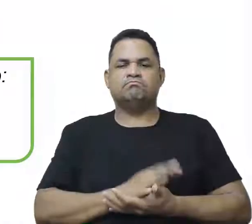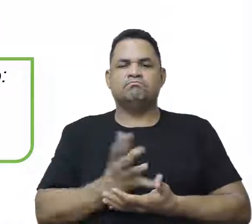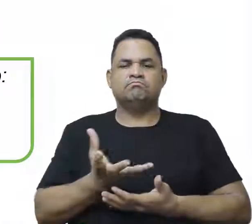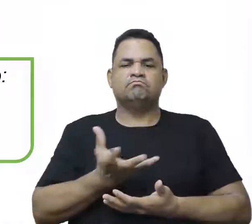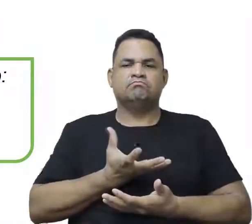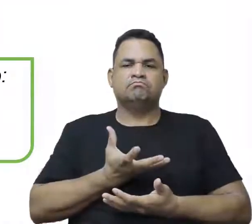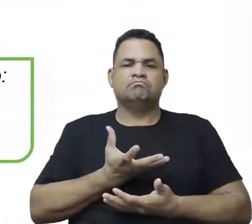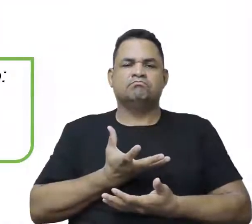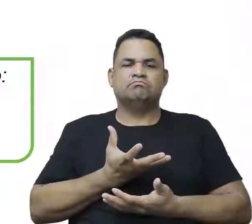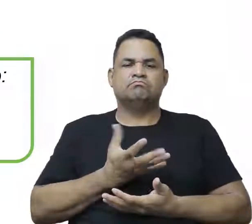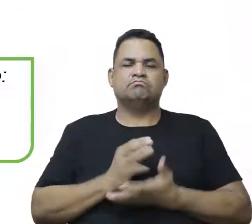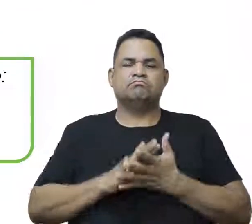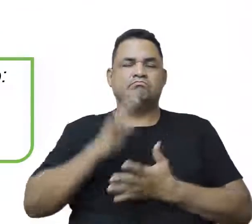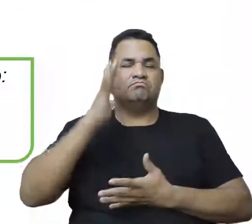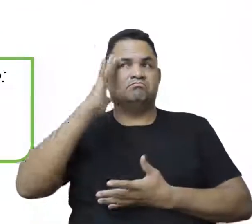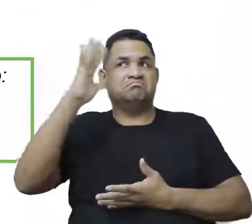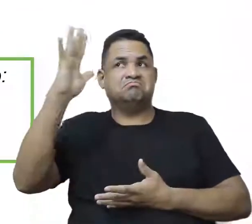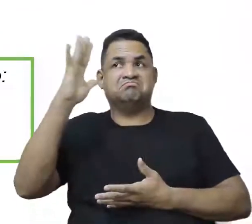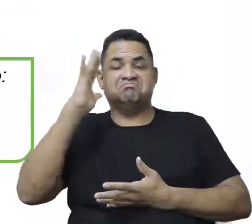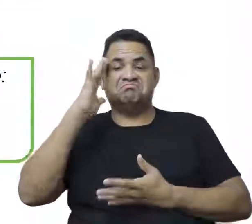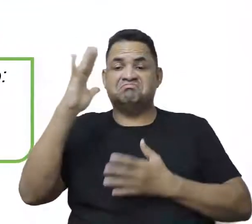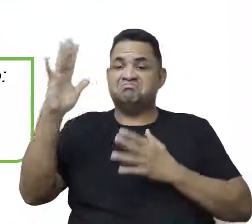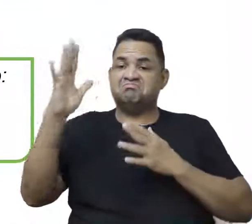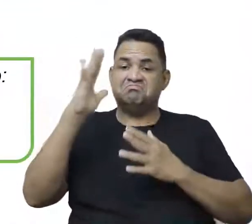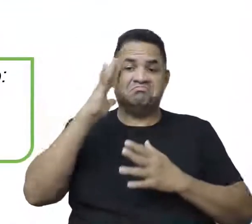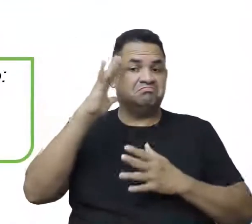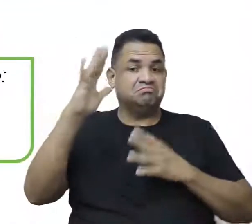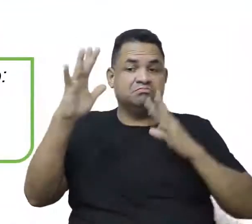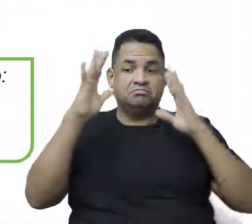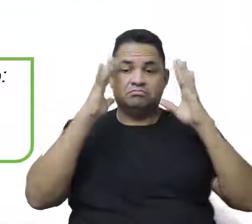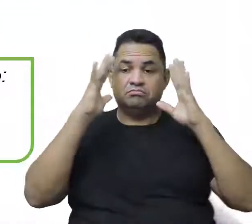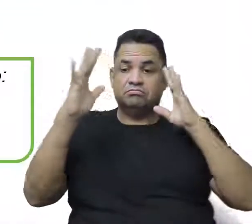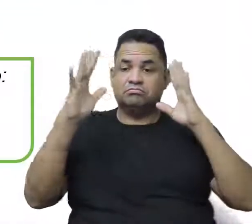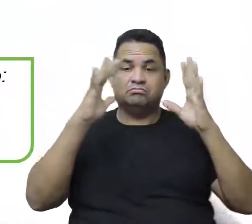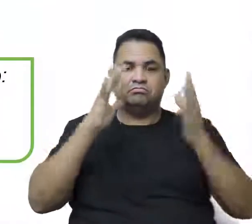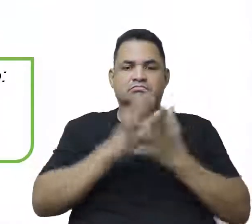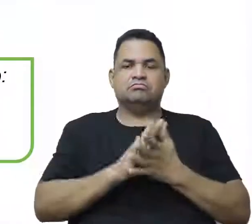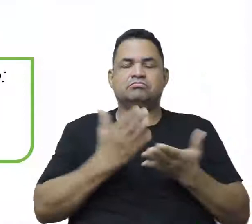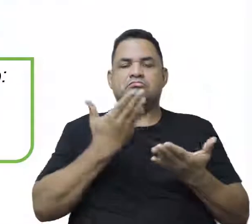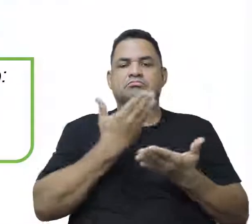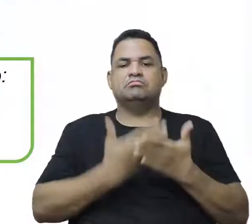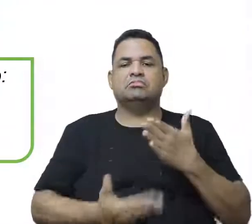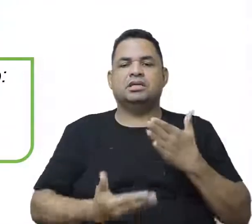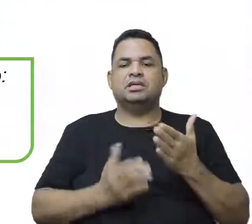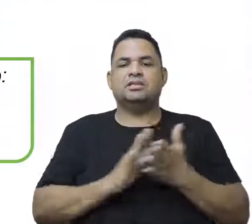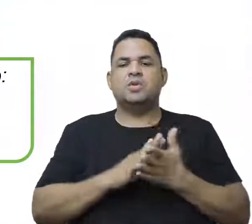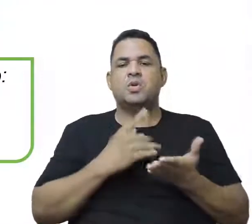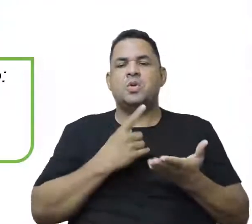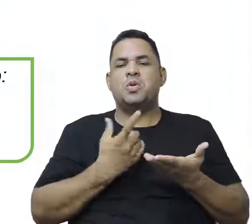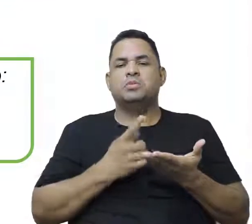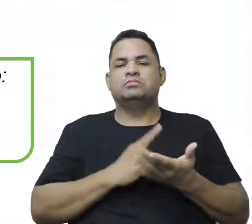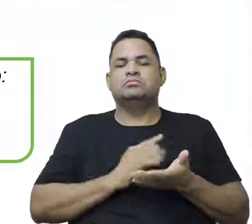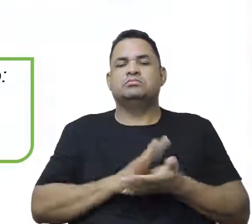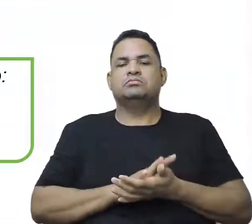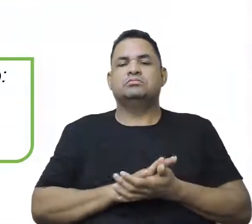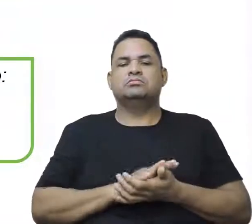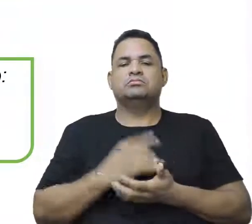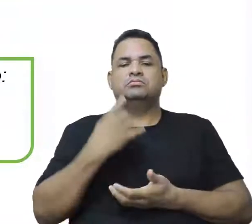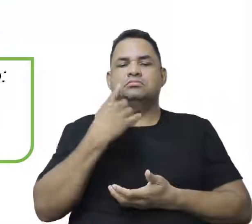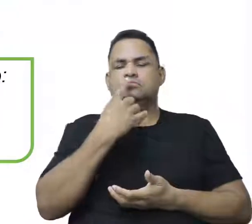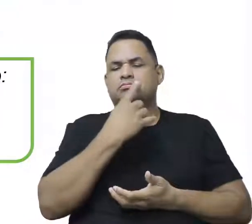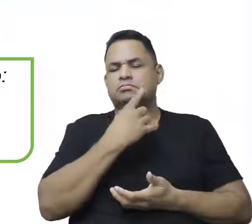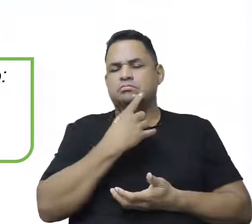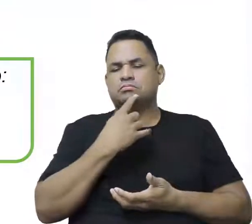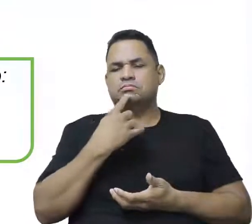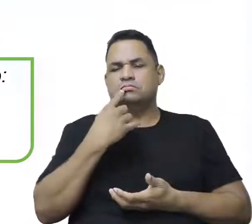ficar distraído. Né? Você fica ali, perde um pouco do contato visual, você fica meio ali, né, tentando... A boca se junta,